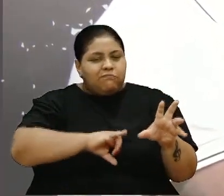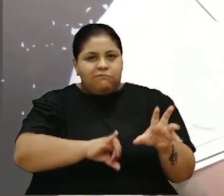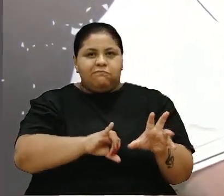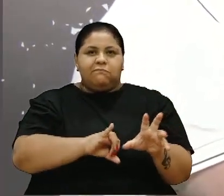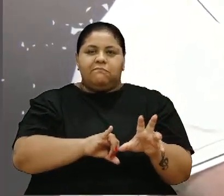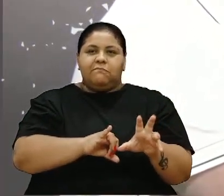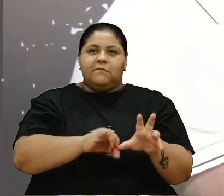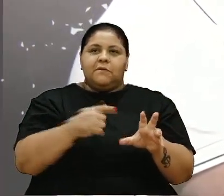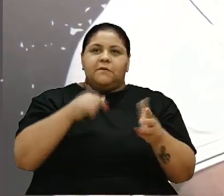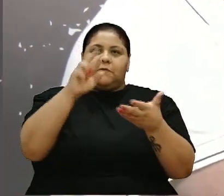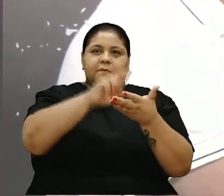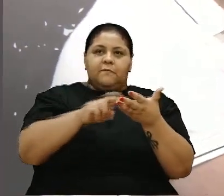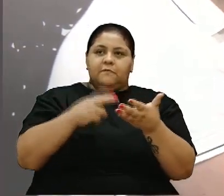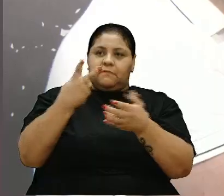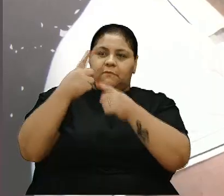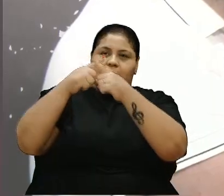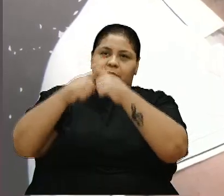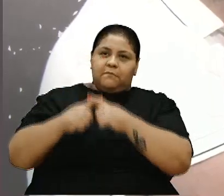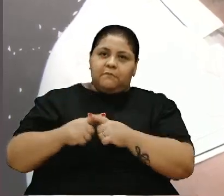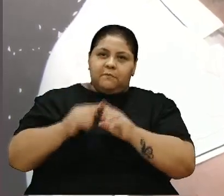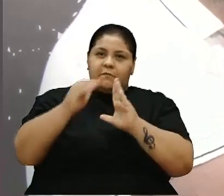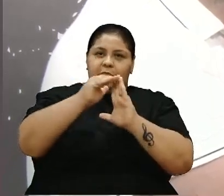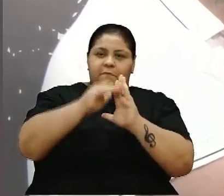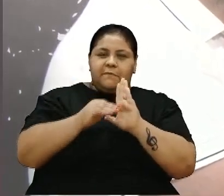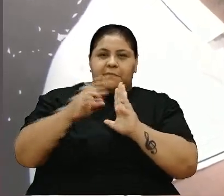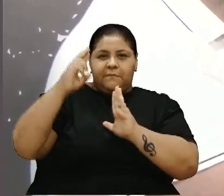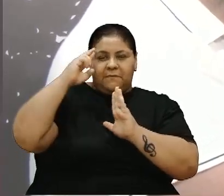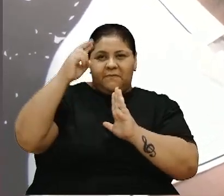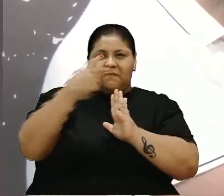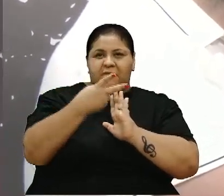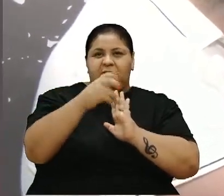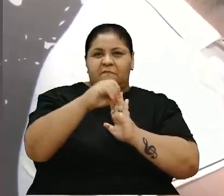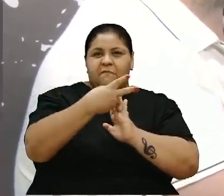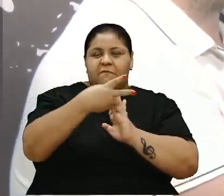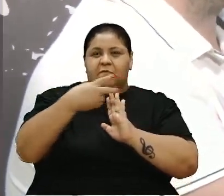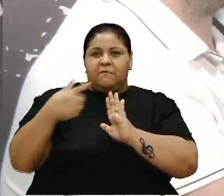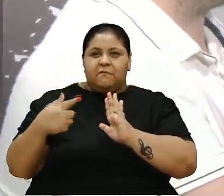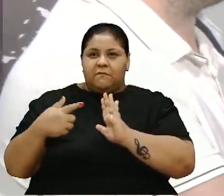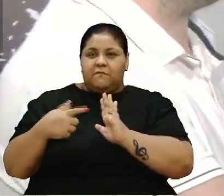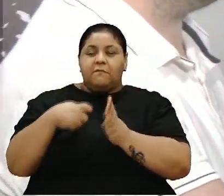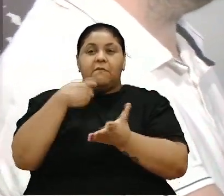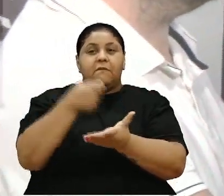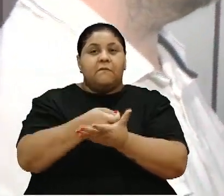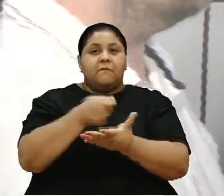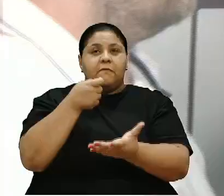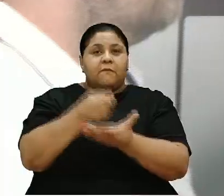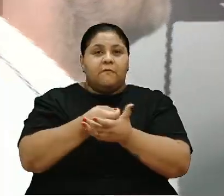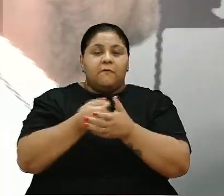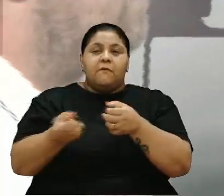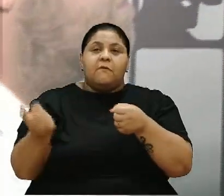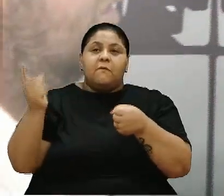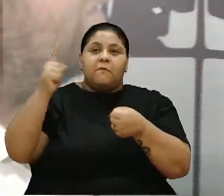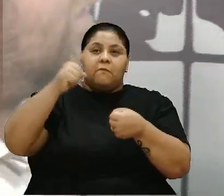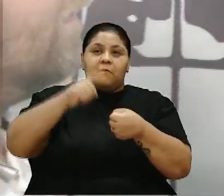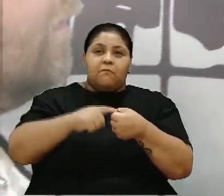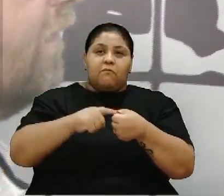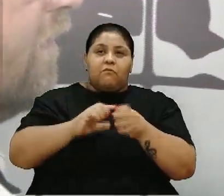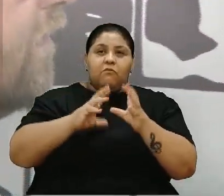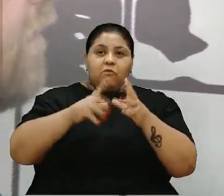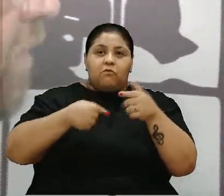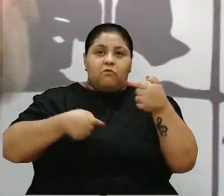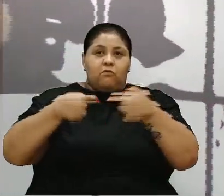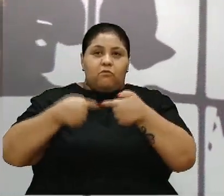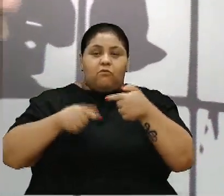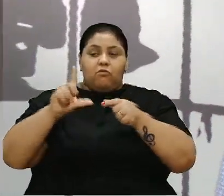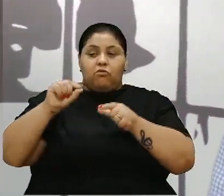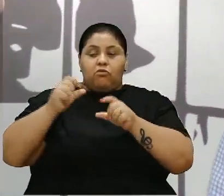fui relator 2 vezes do plano diretor. Em 2027, obrigatoriamente, vai se retomar toda essa discussão dos 10